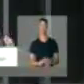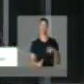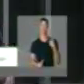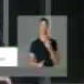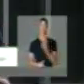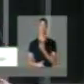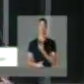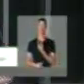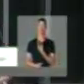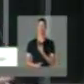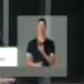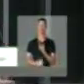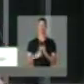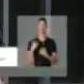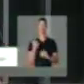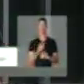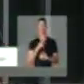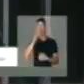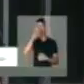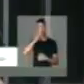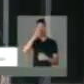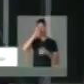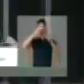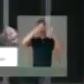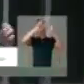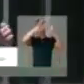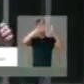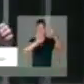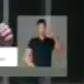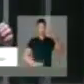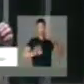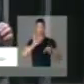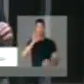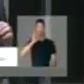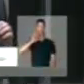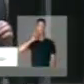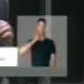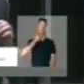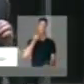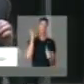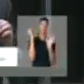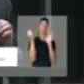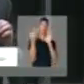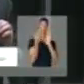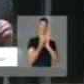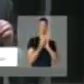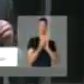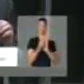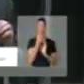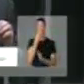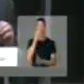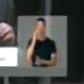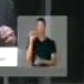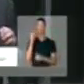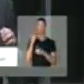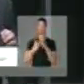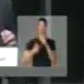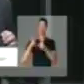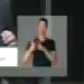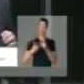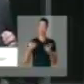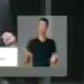Nós estamos rasgando a nossa história, colocando uma mancha na nossa história. Em mais de 300 anos de